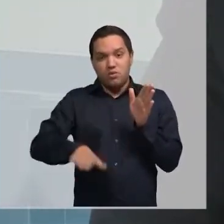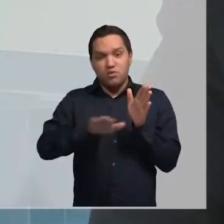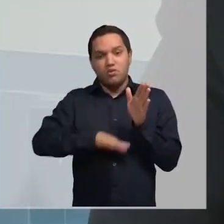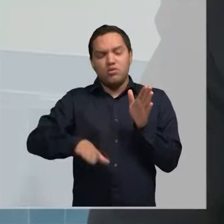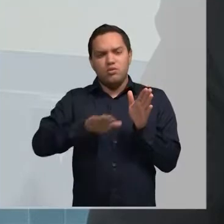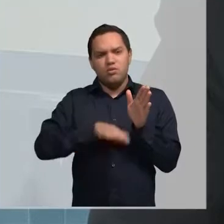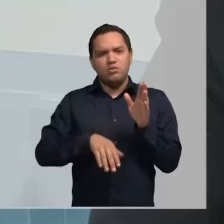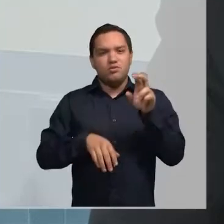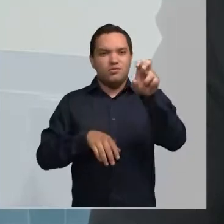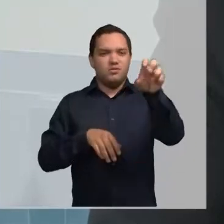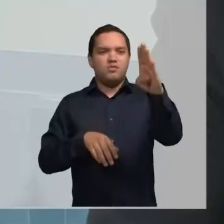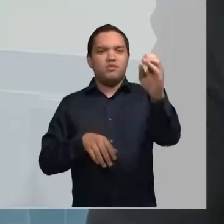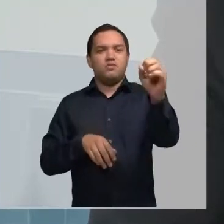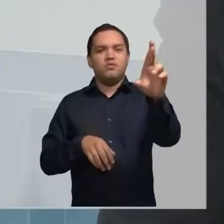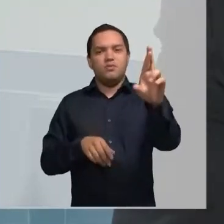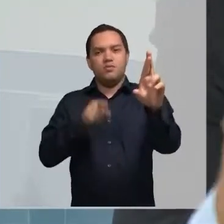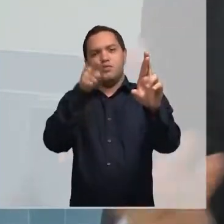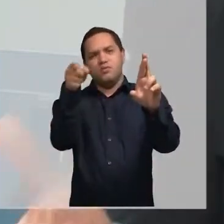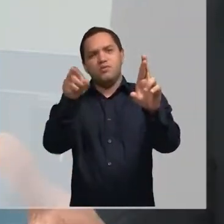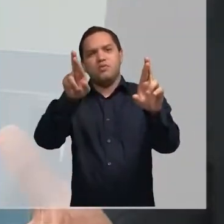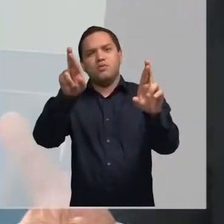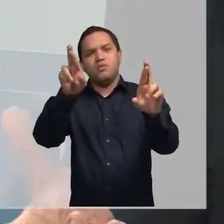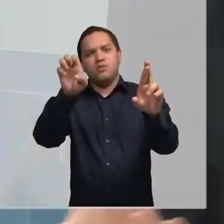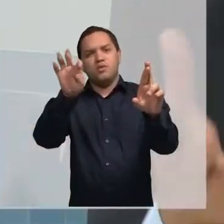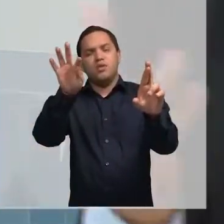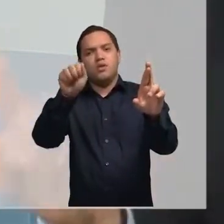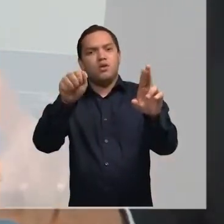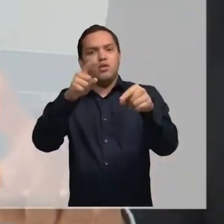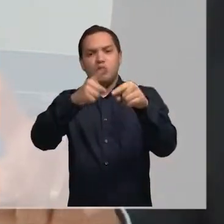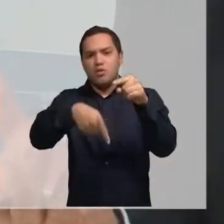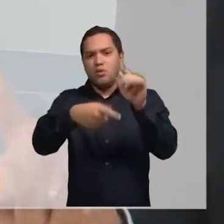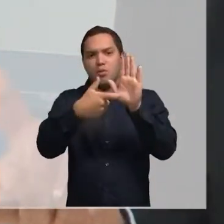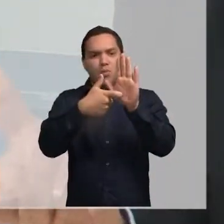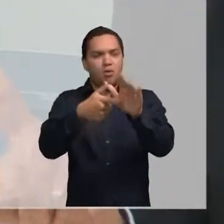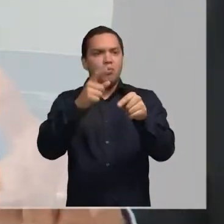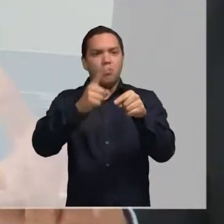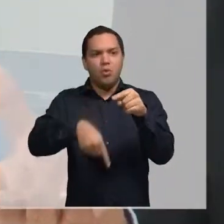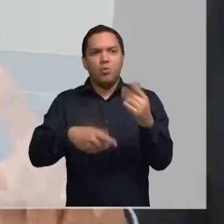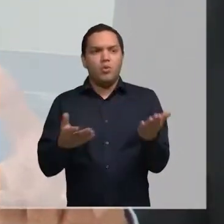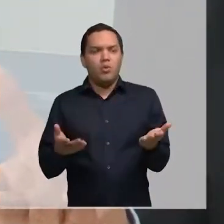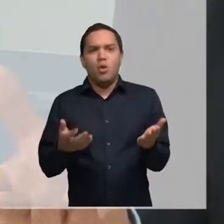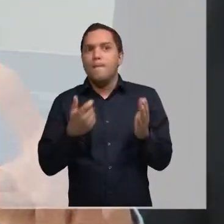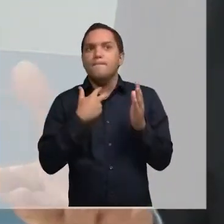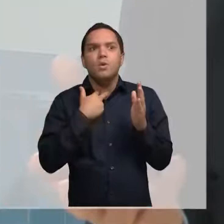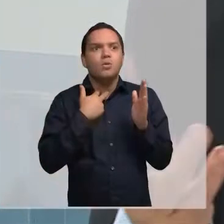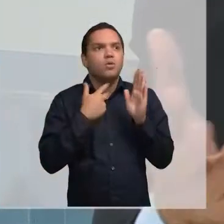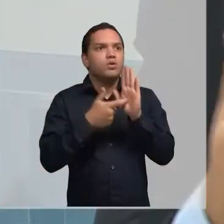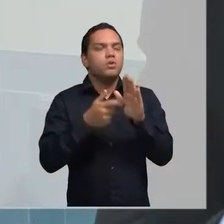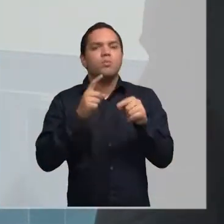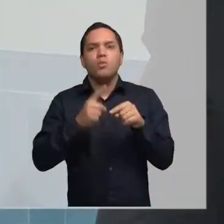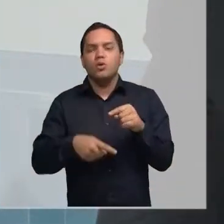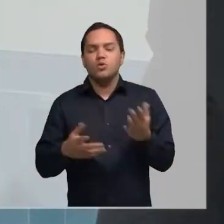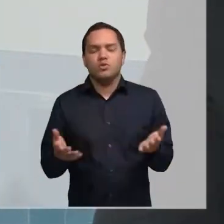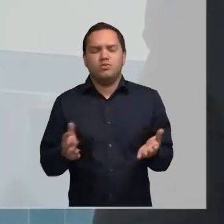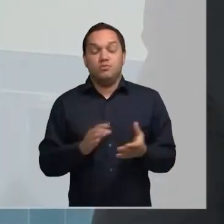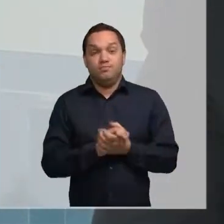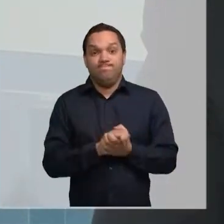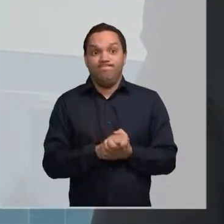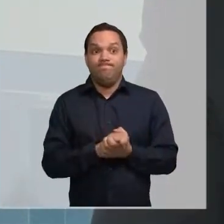Bonner e a Renata não deixou mostrar, no horário de 9 horas. Né? O